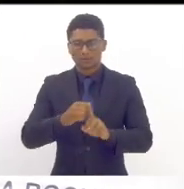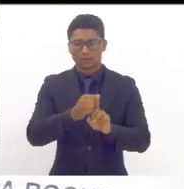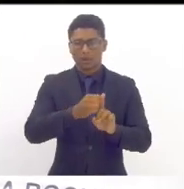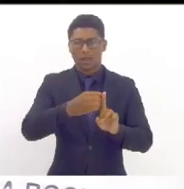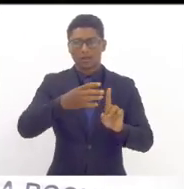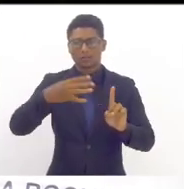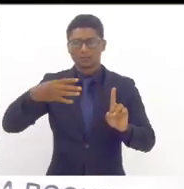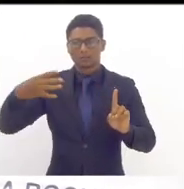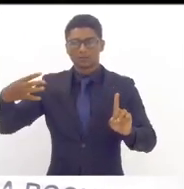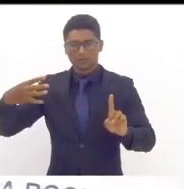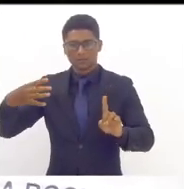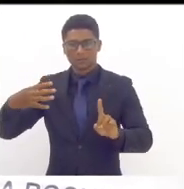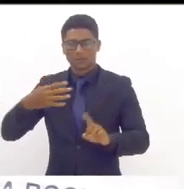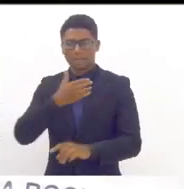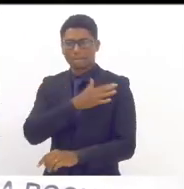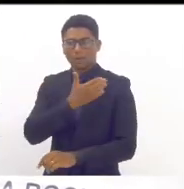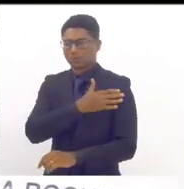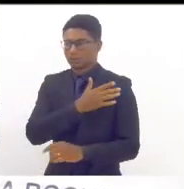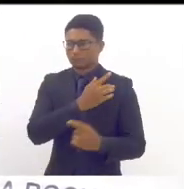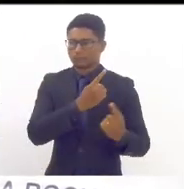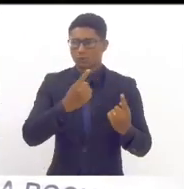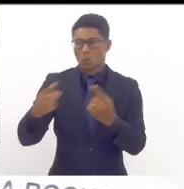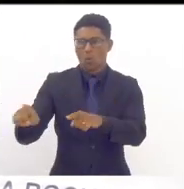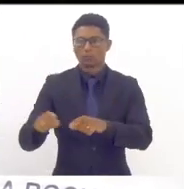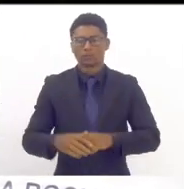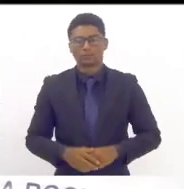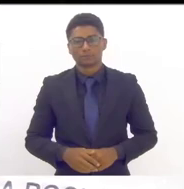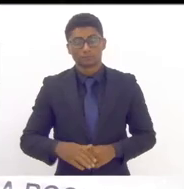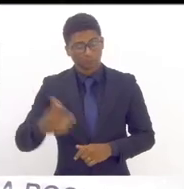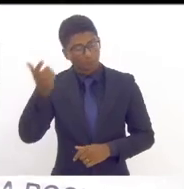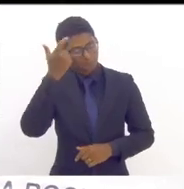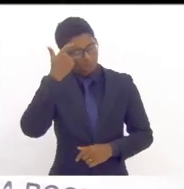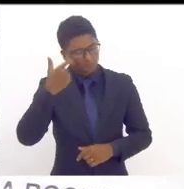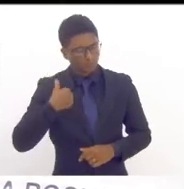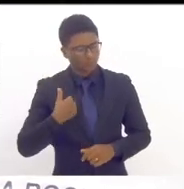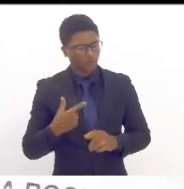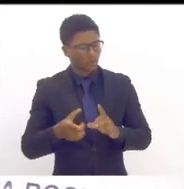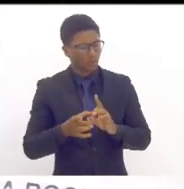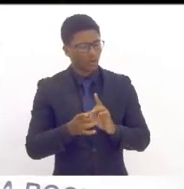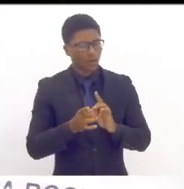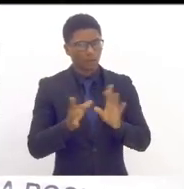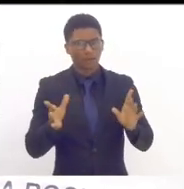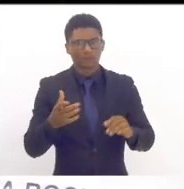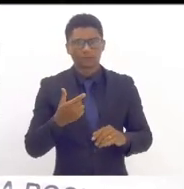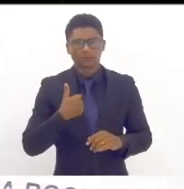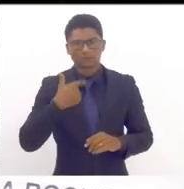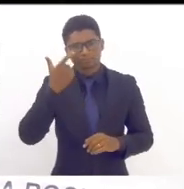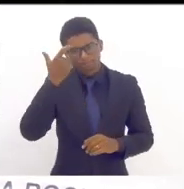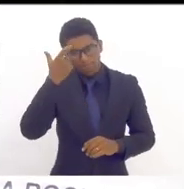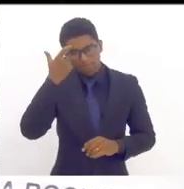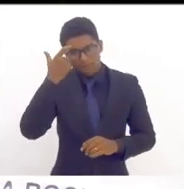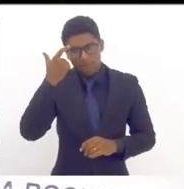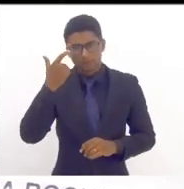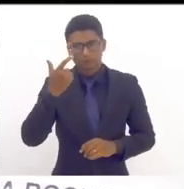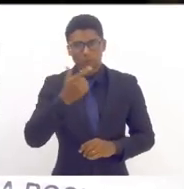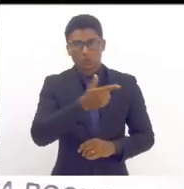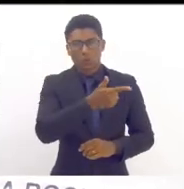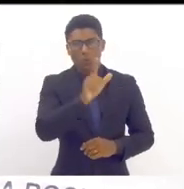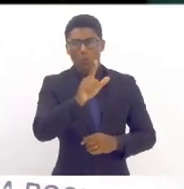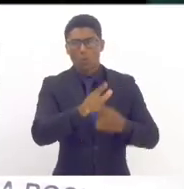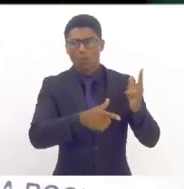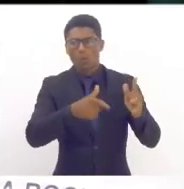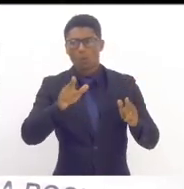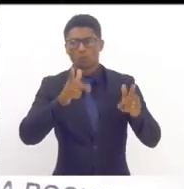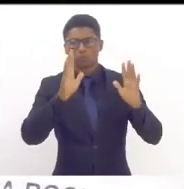aí, pensando nesse aspecto de liberdade, me ocorreu entender um pouco de outros homenageados que também já tiveram